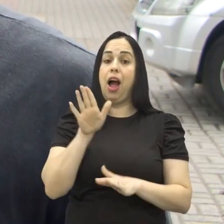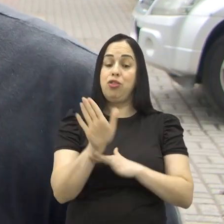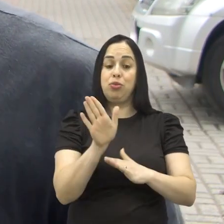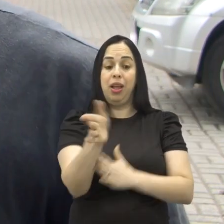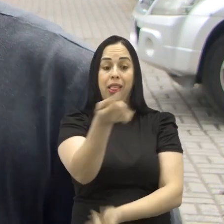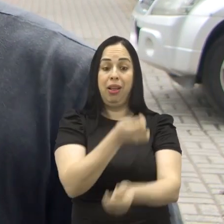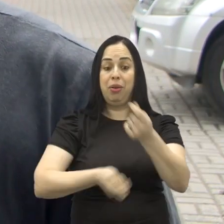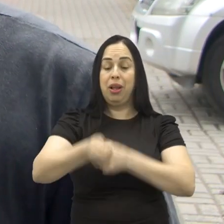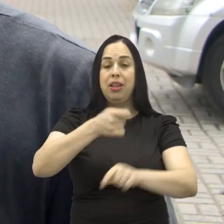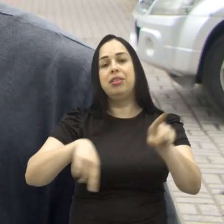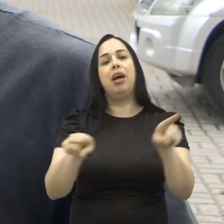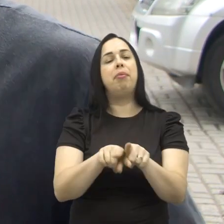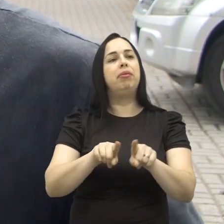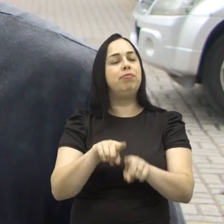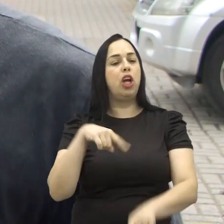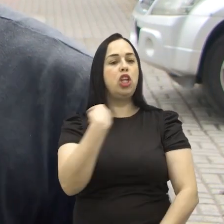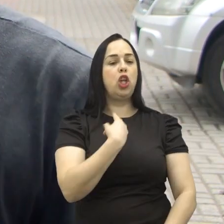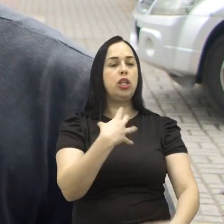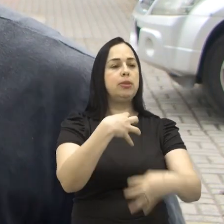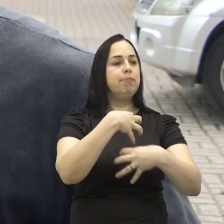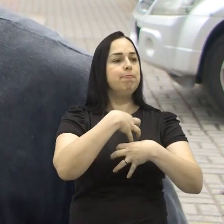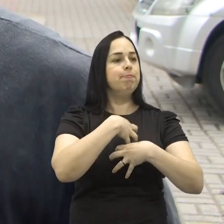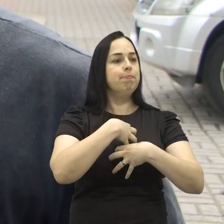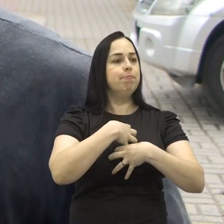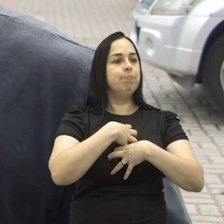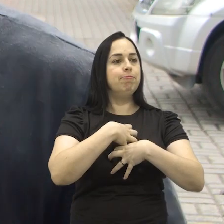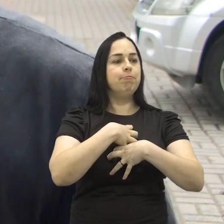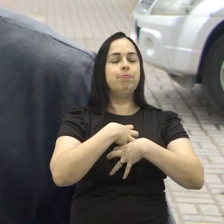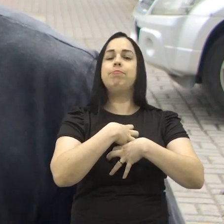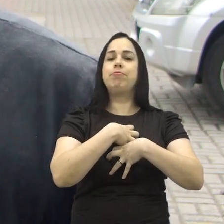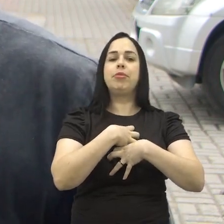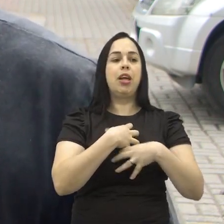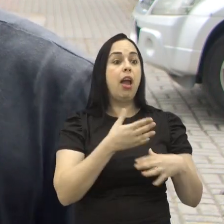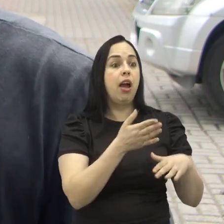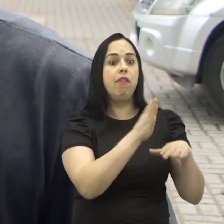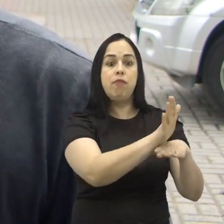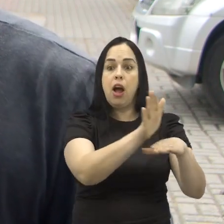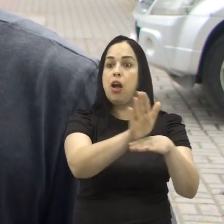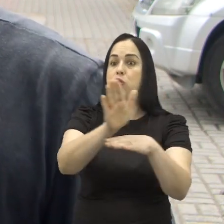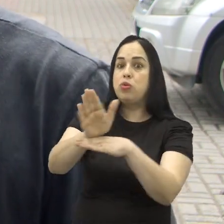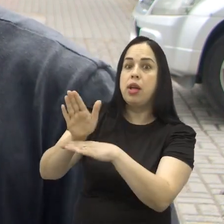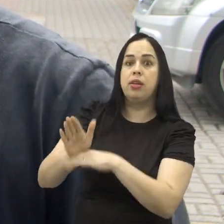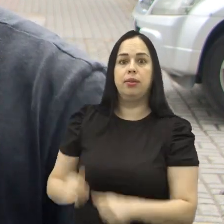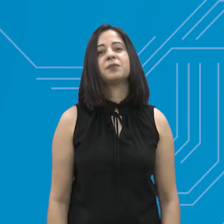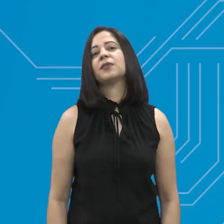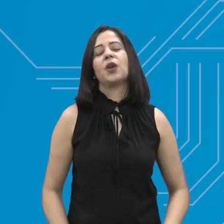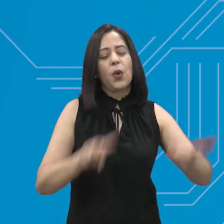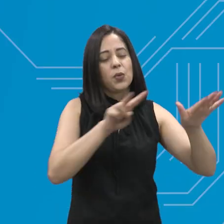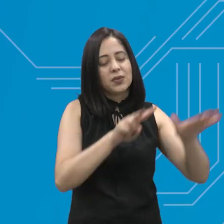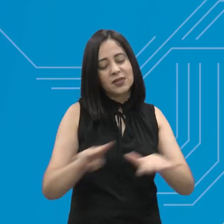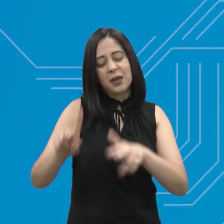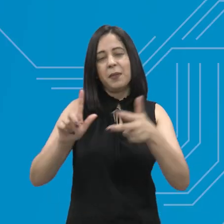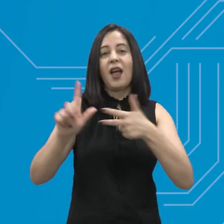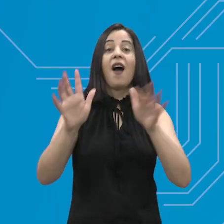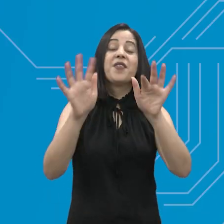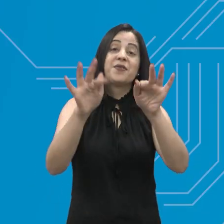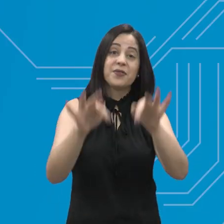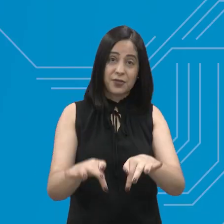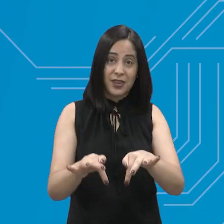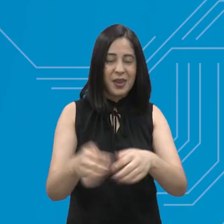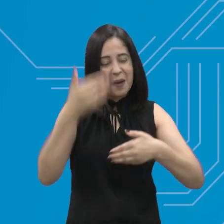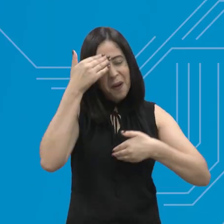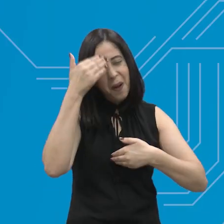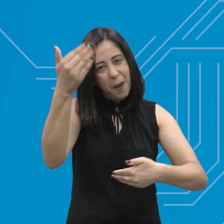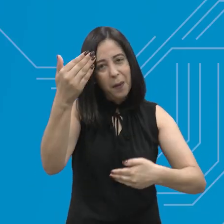traz também para a gente uma sensação de estar podendo ajudar de alguma forma aí a população joseense. O Semana